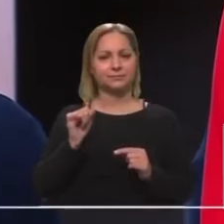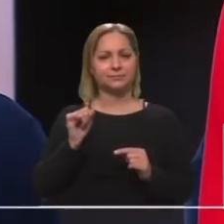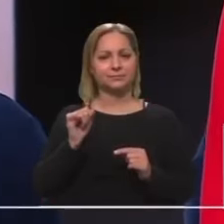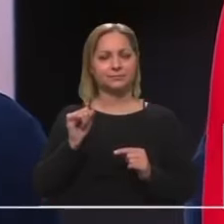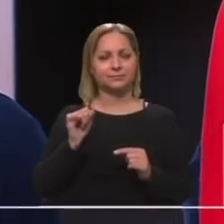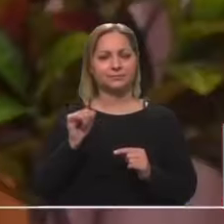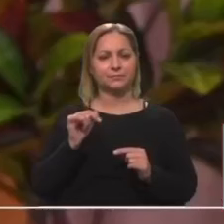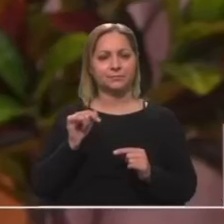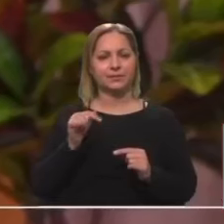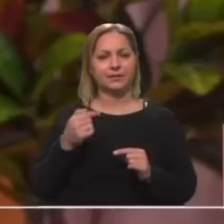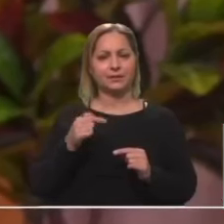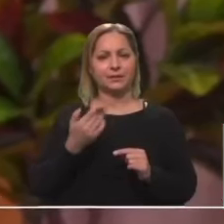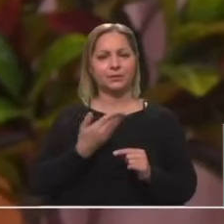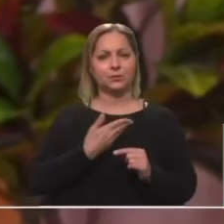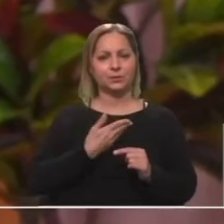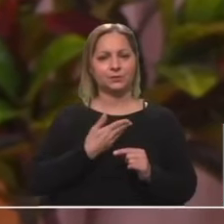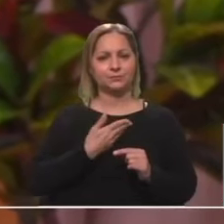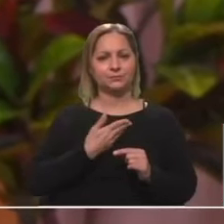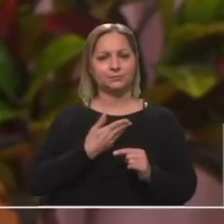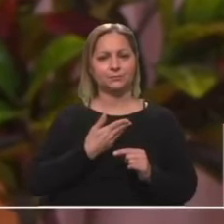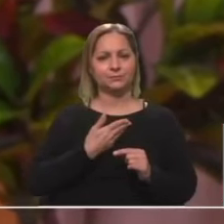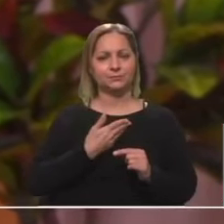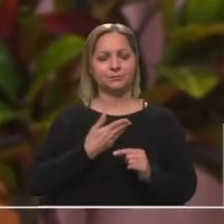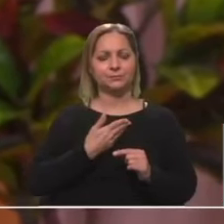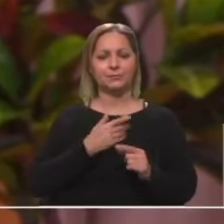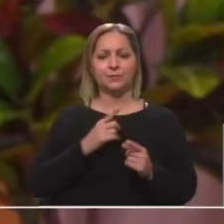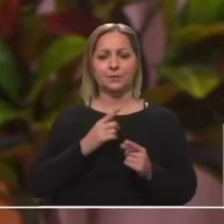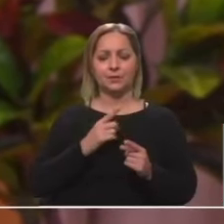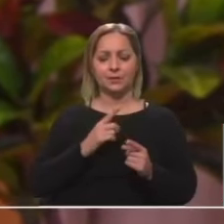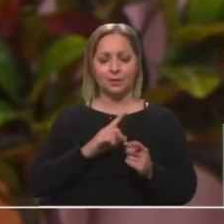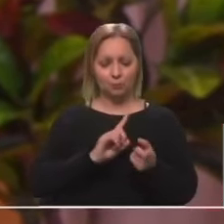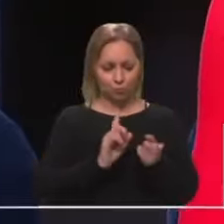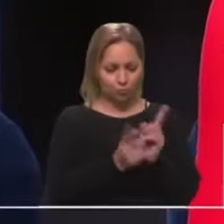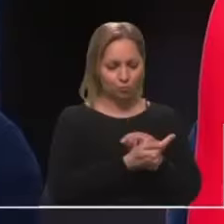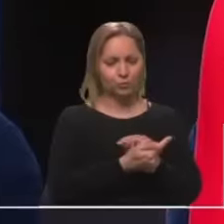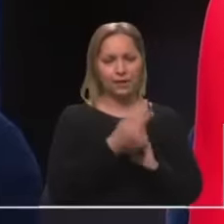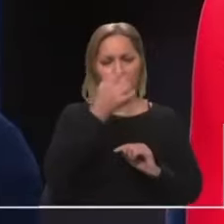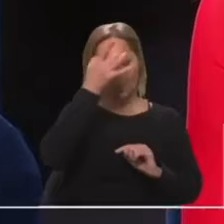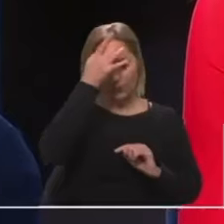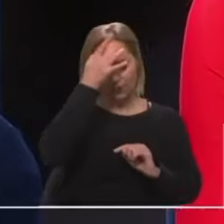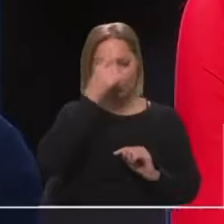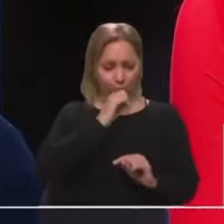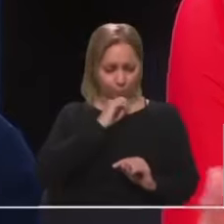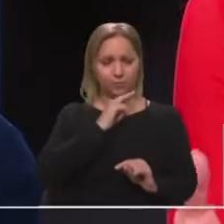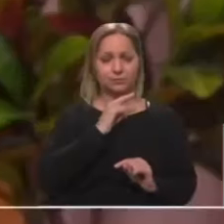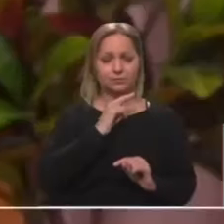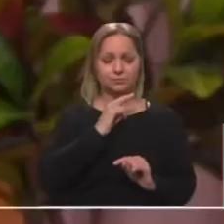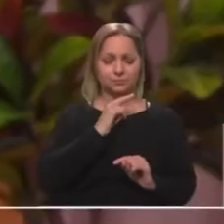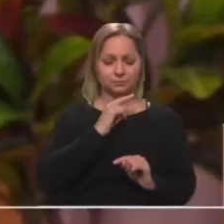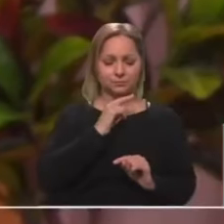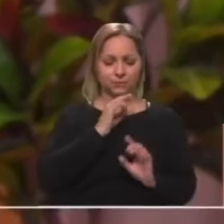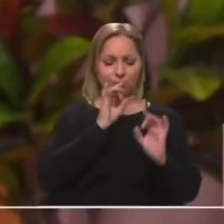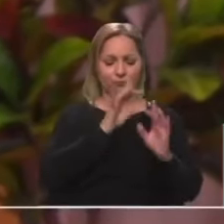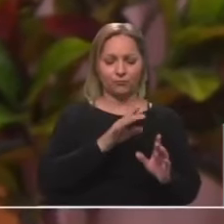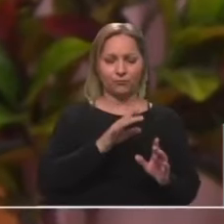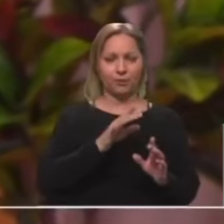e no fundo temos esse direito, que é mudar de crença, mudar de opinião, nunca abandonando os